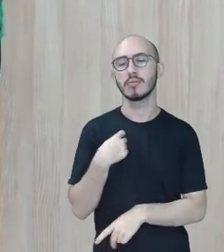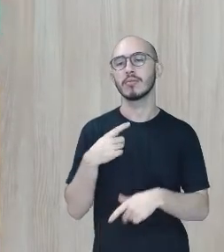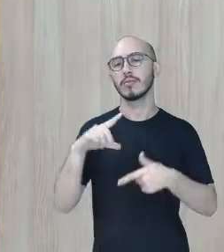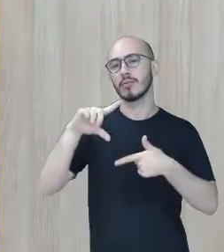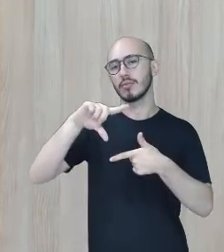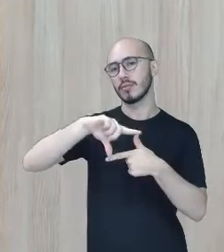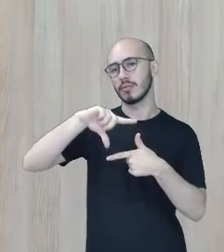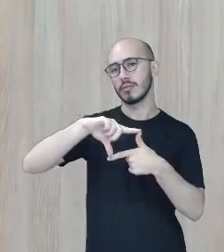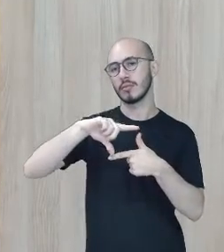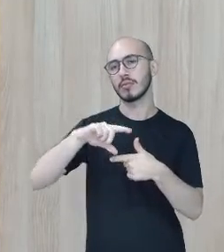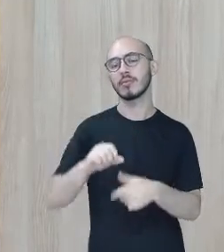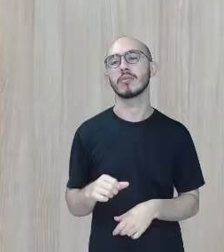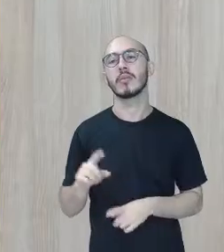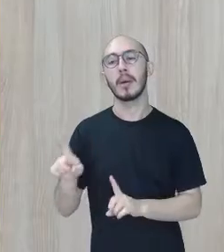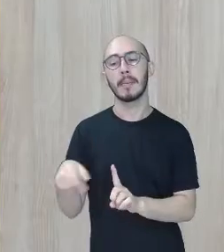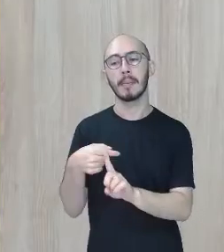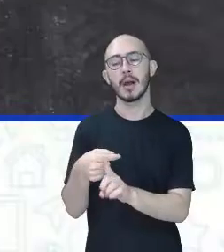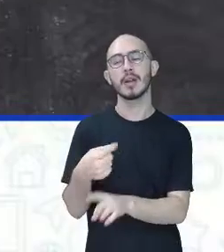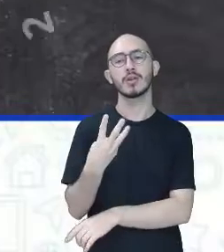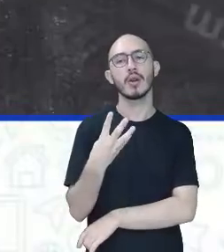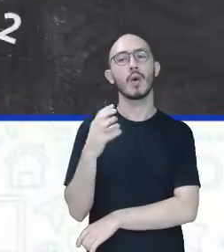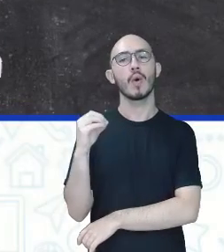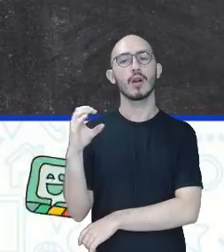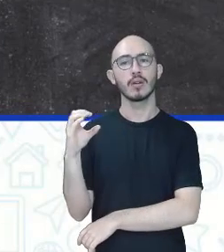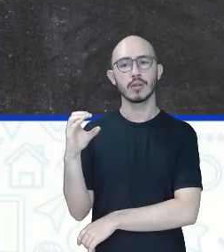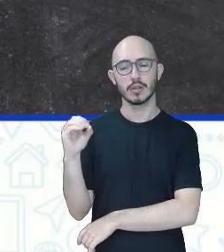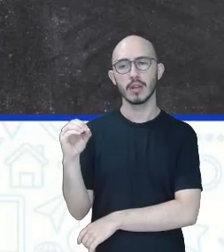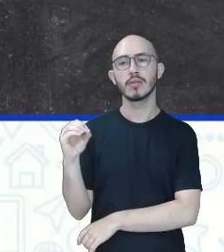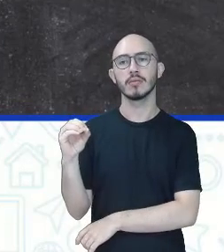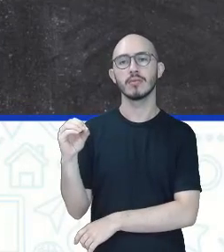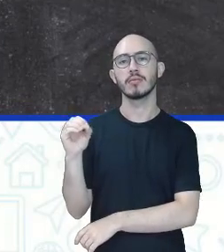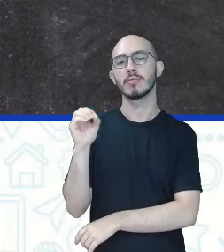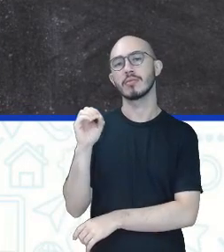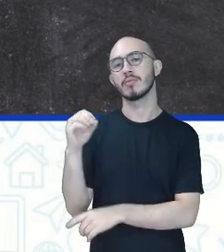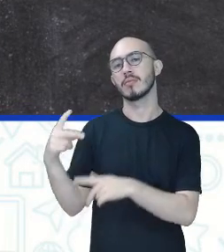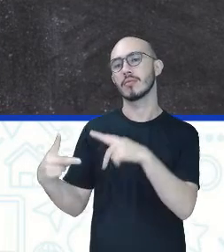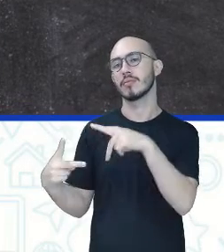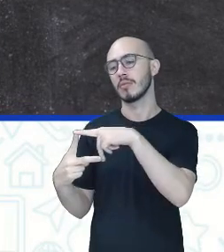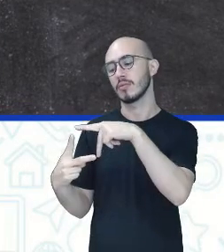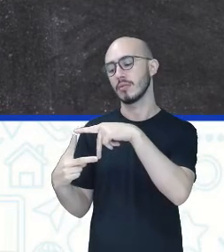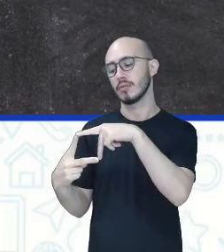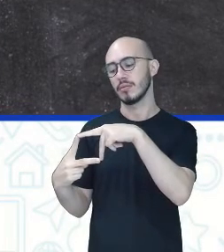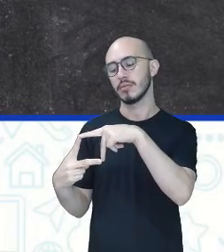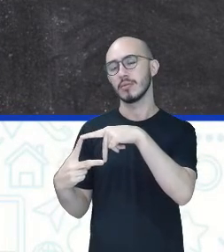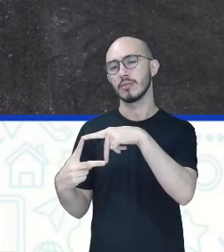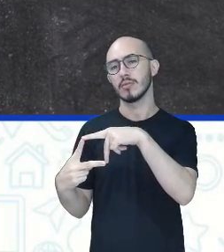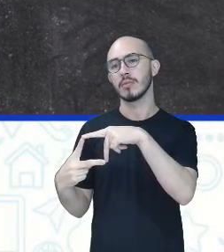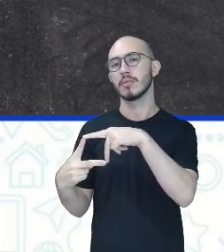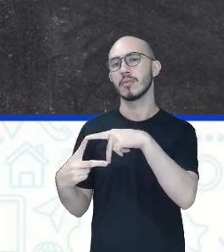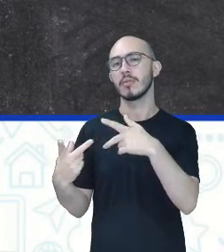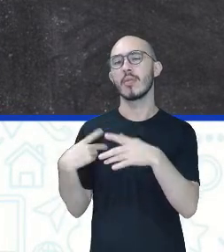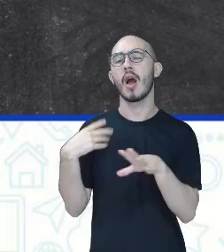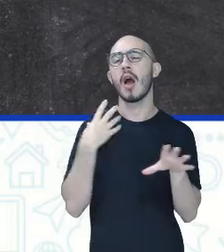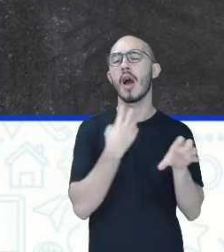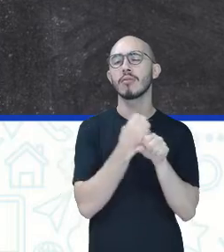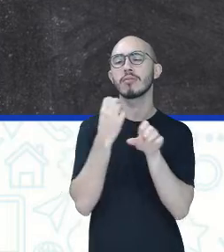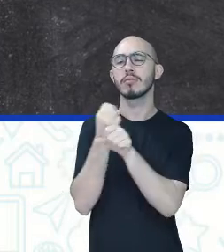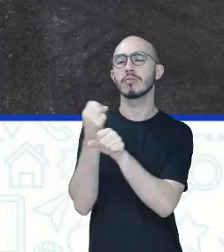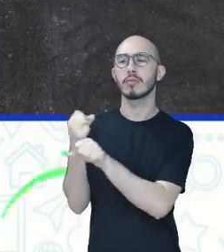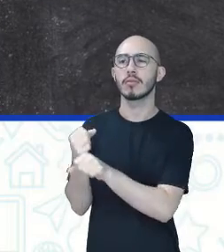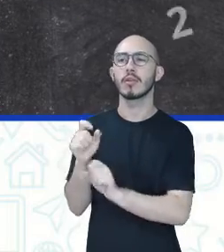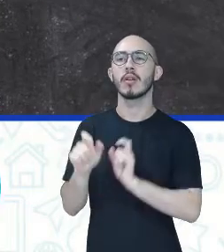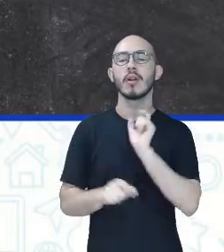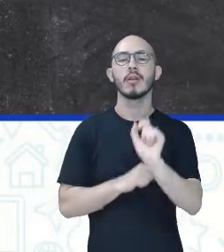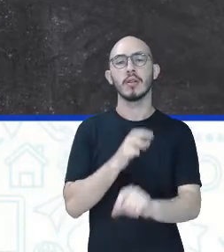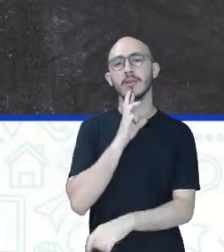retângulo, mais 400, que foi a área do quadrado. Então, quando eu somar todas essas áreas, eu